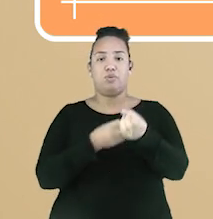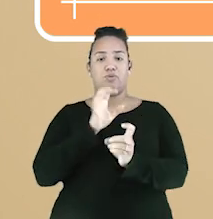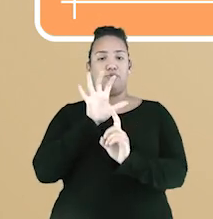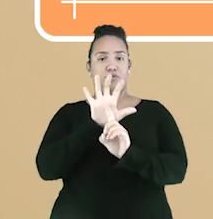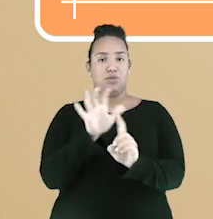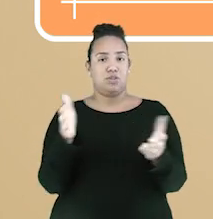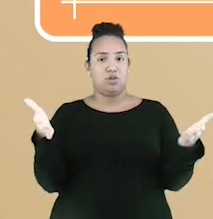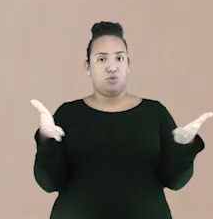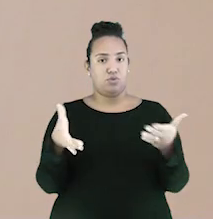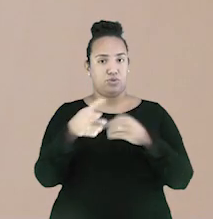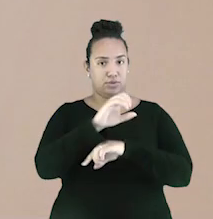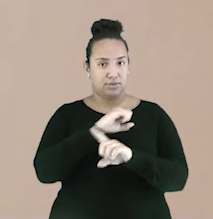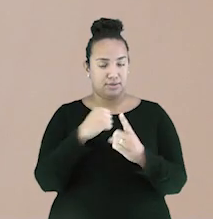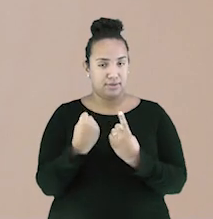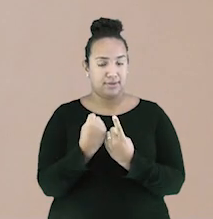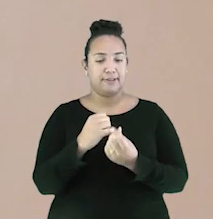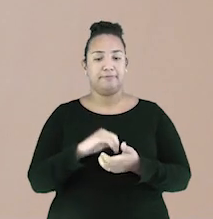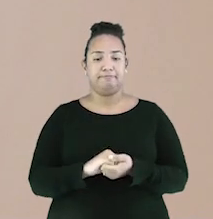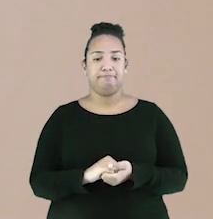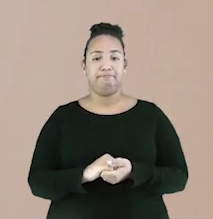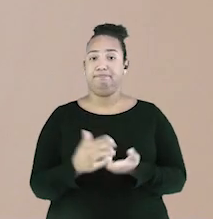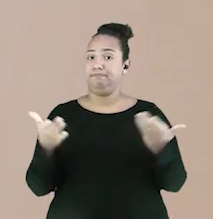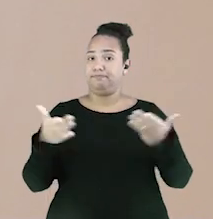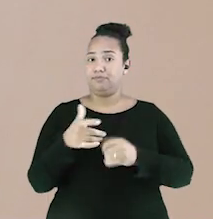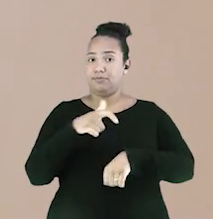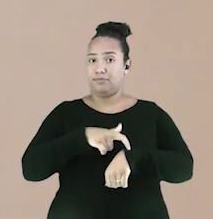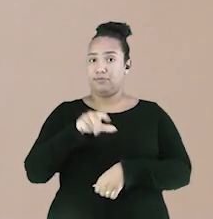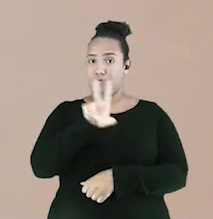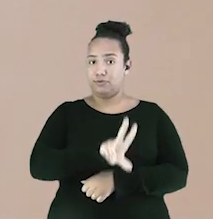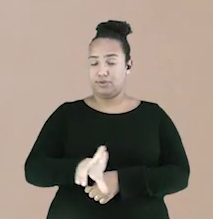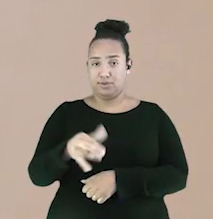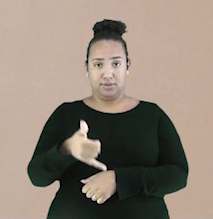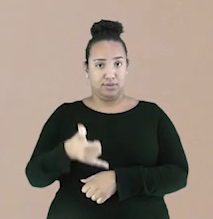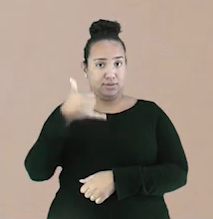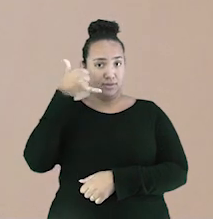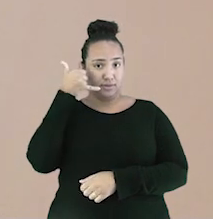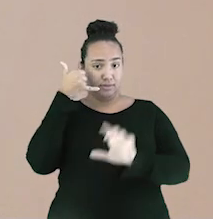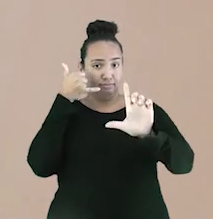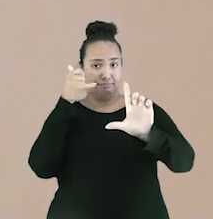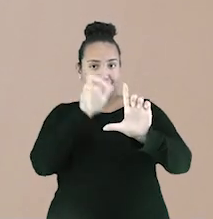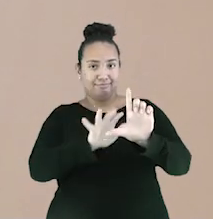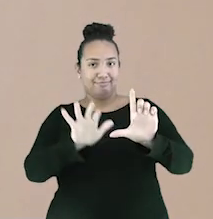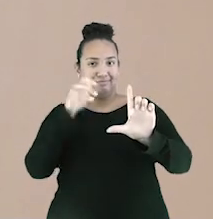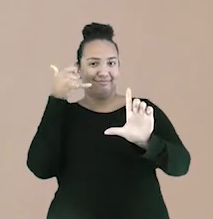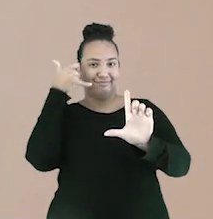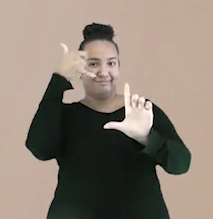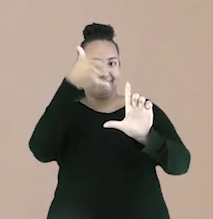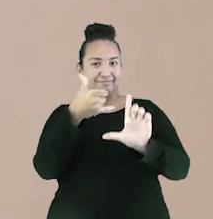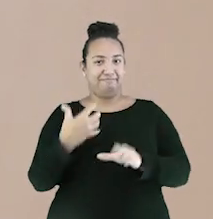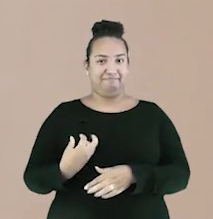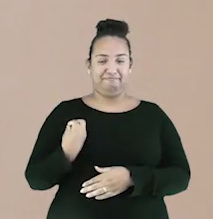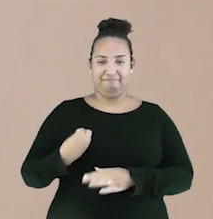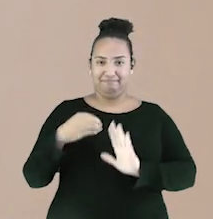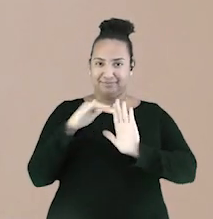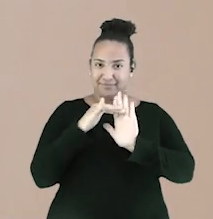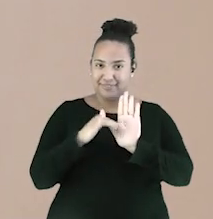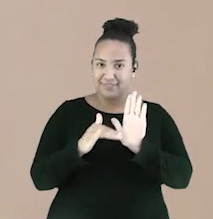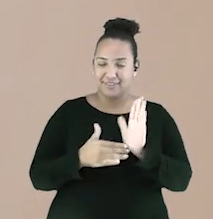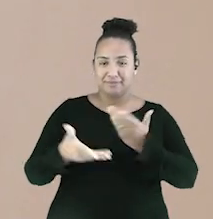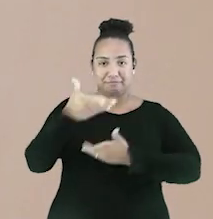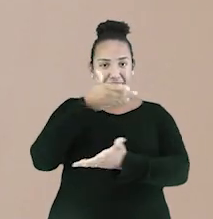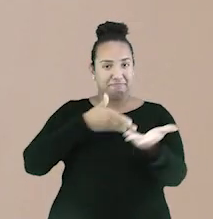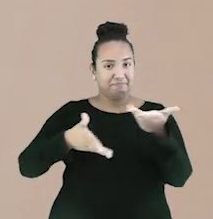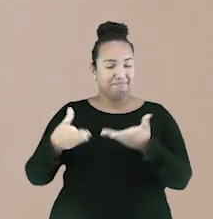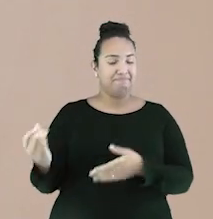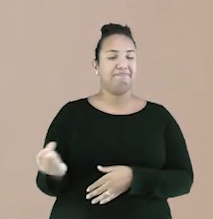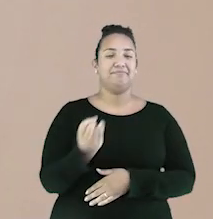na atualidade. Esse é o momento que você vai usar o seu celular. Aponte aqui para o nosso QR Code para eu saber que você participou da nossa aula. A sua